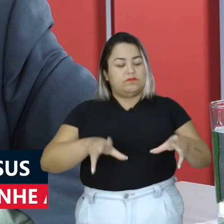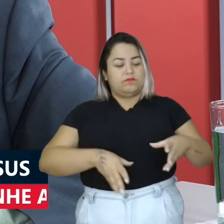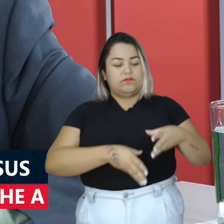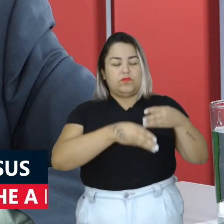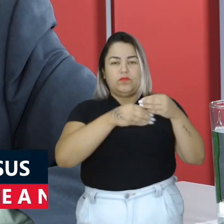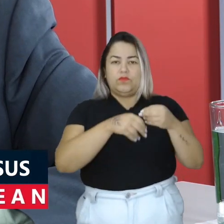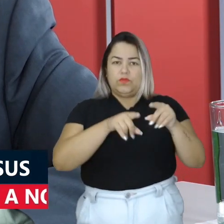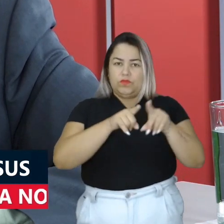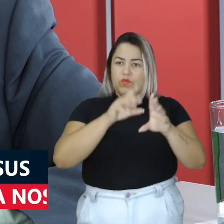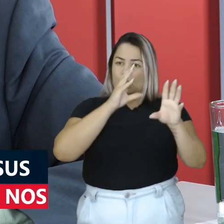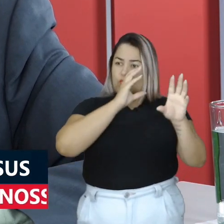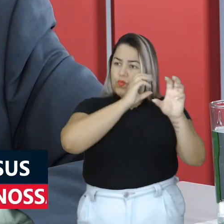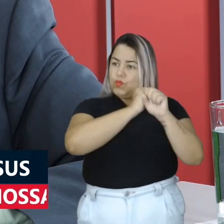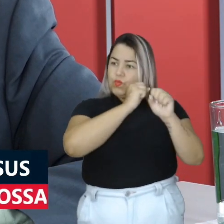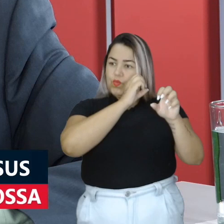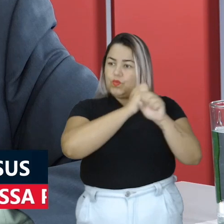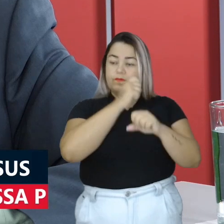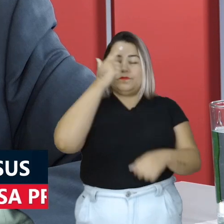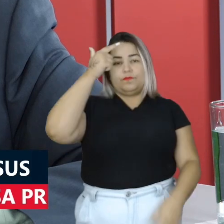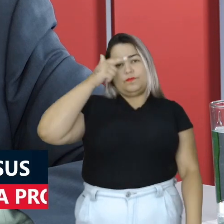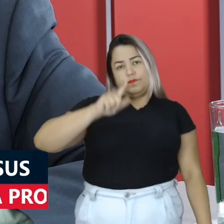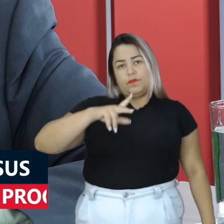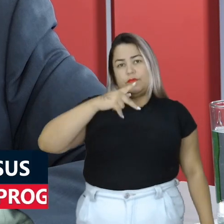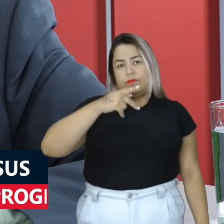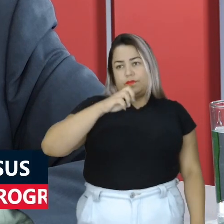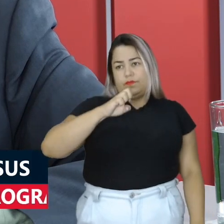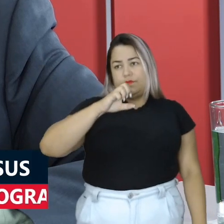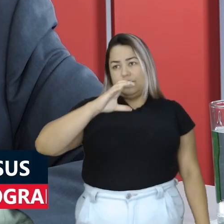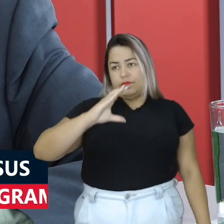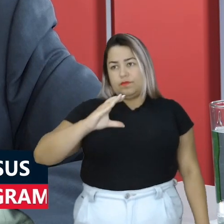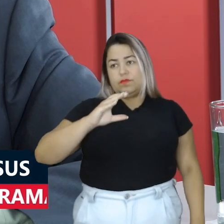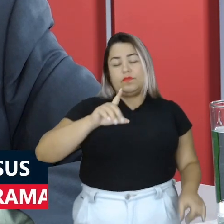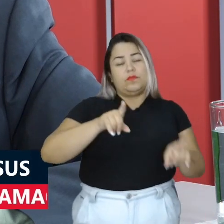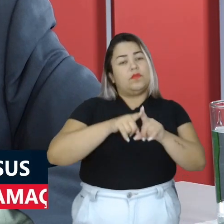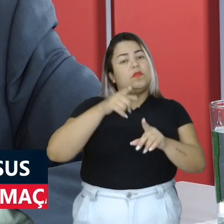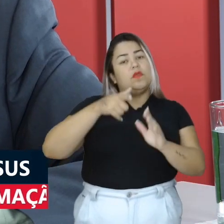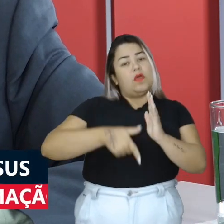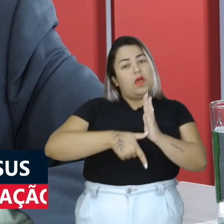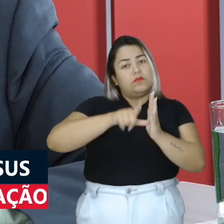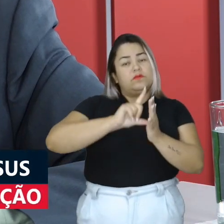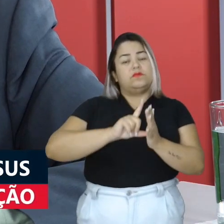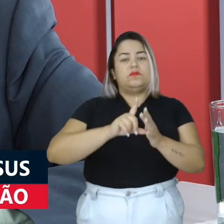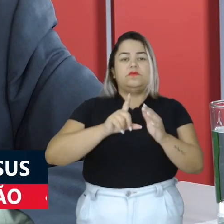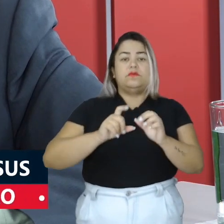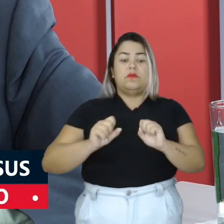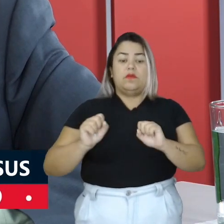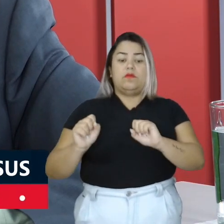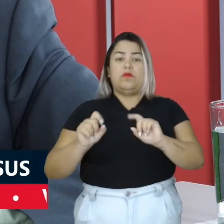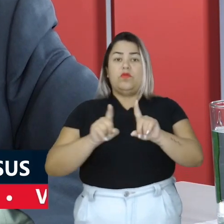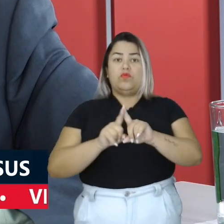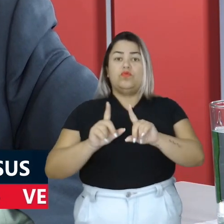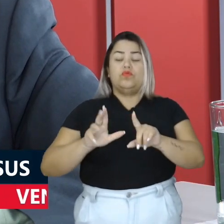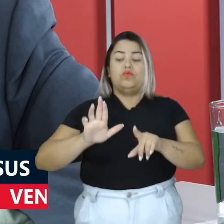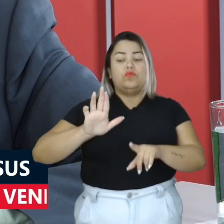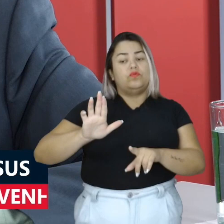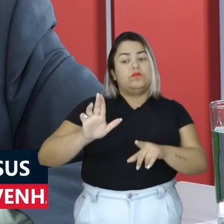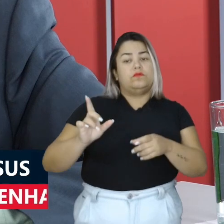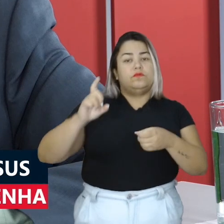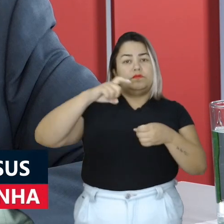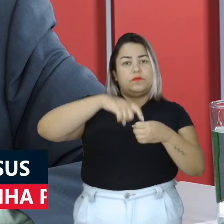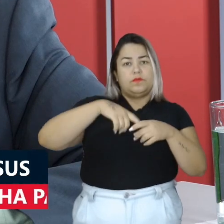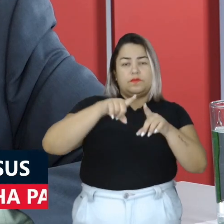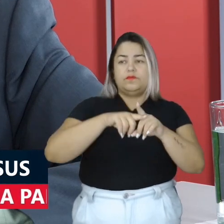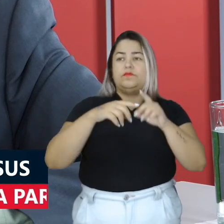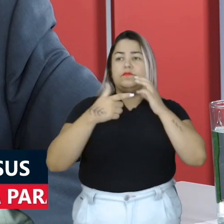que a gente conseguiu com a PEC da transição, lembra, no final do ano, antes mesmo da posse de Lula, injetar mais 23